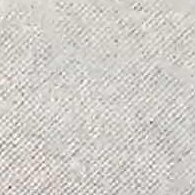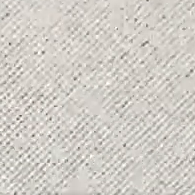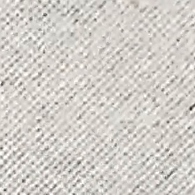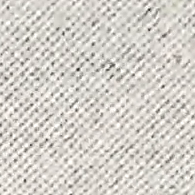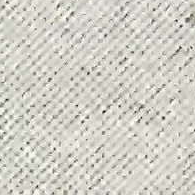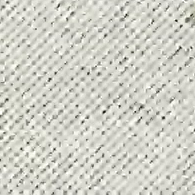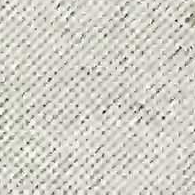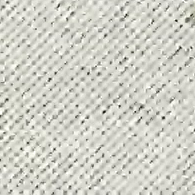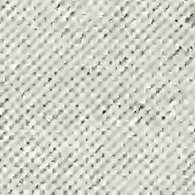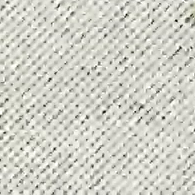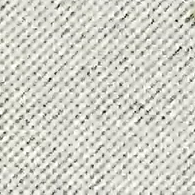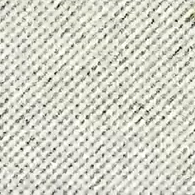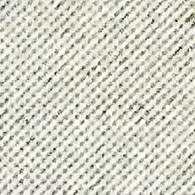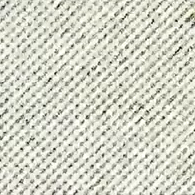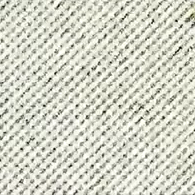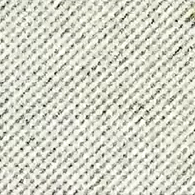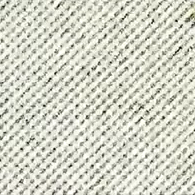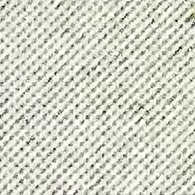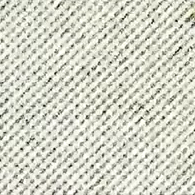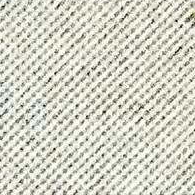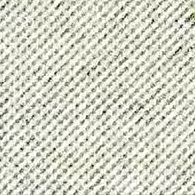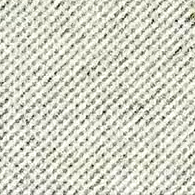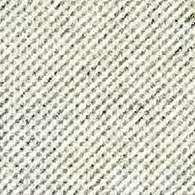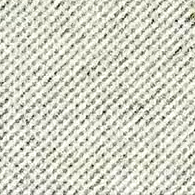Um sonho completa um século.